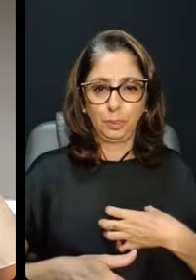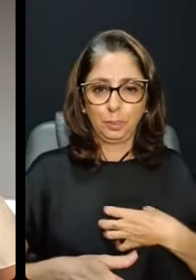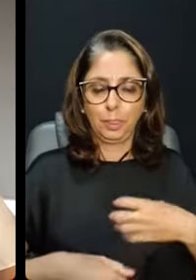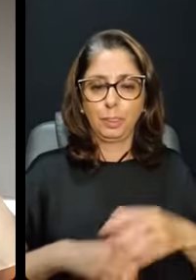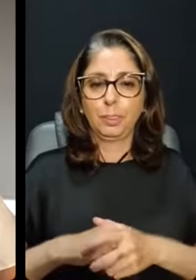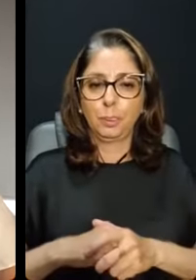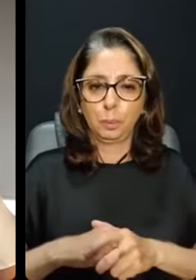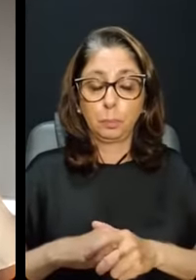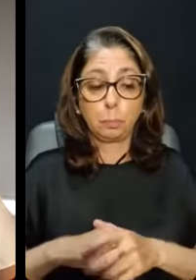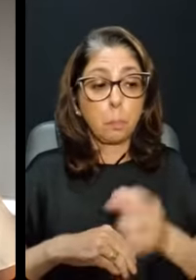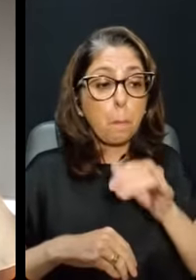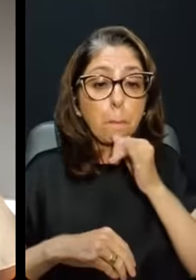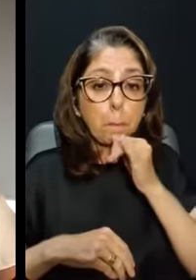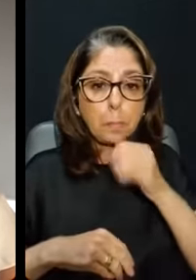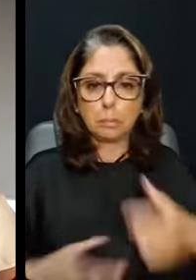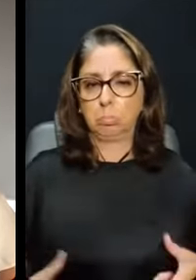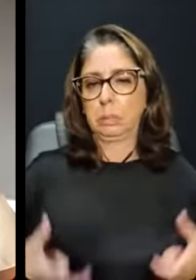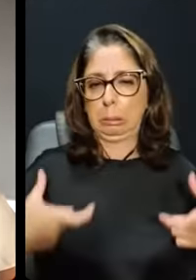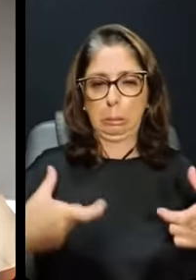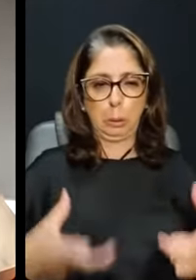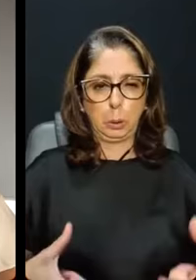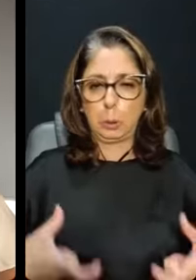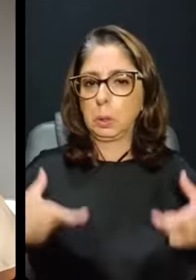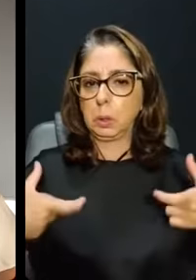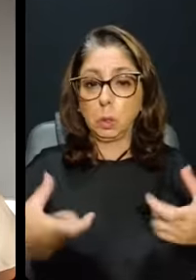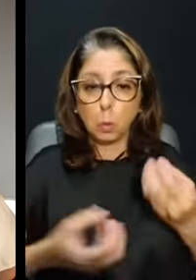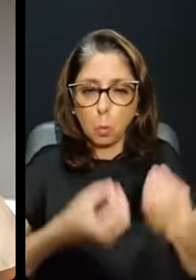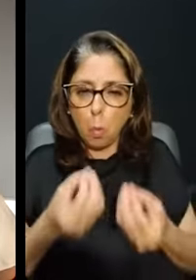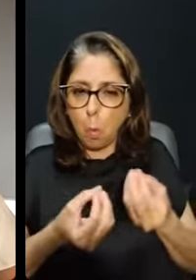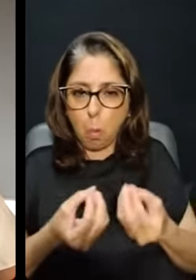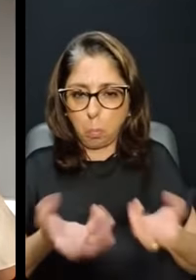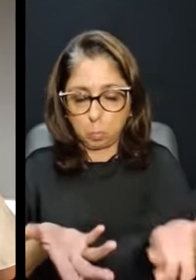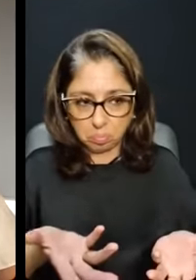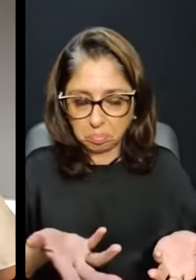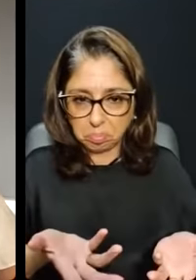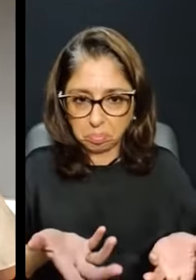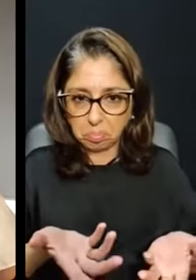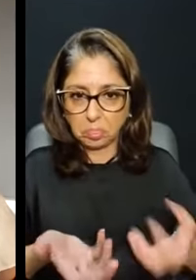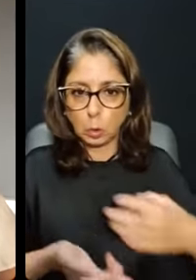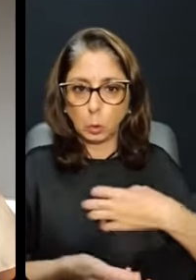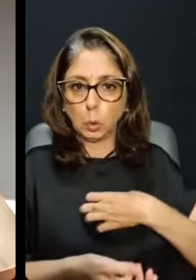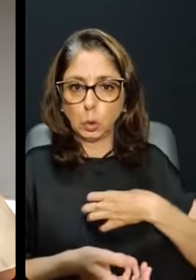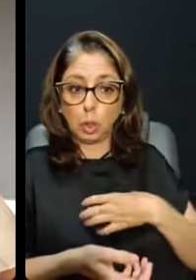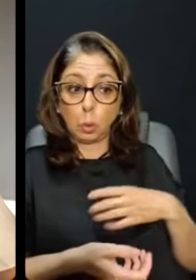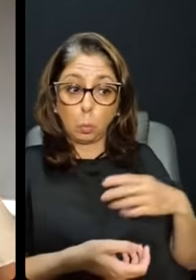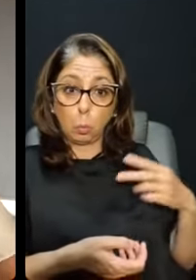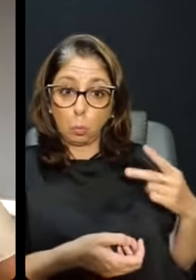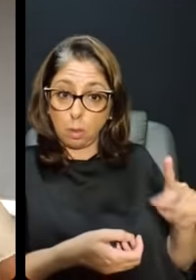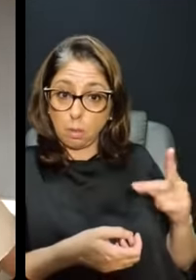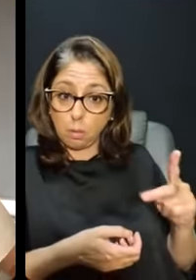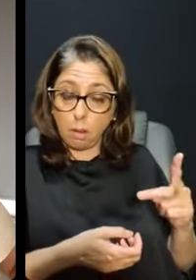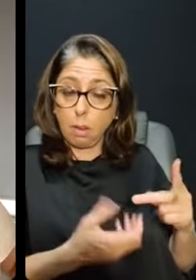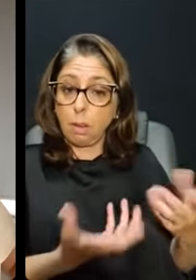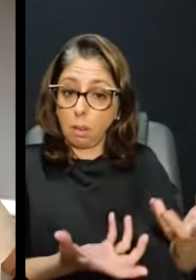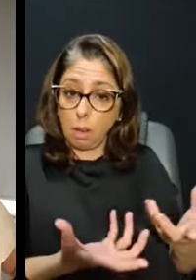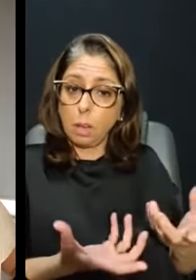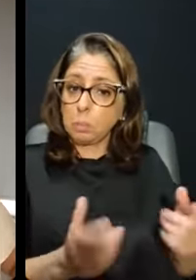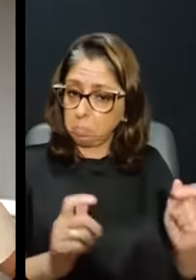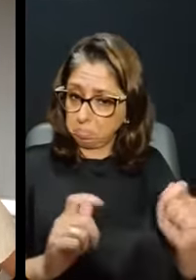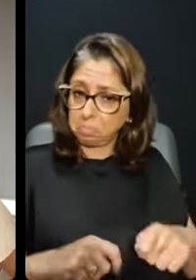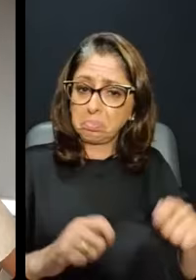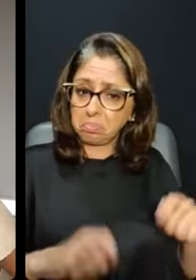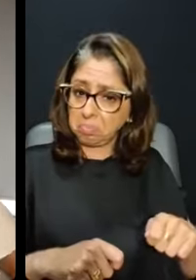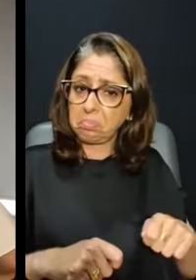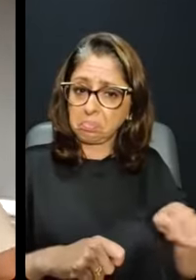cadeirante, o cadeirante, o cadeirante, e eu acho que isso foi muito importante como uma forma de haver um